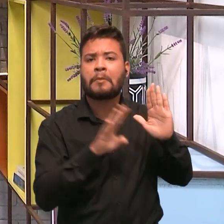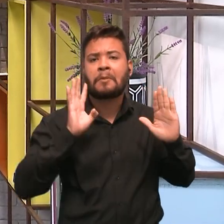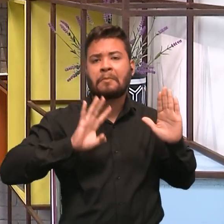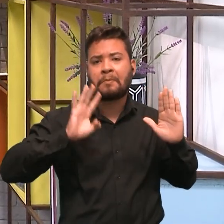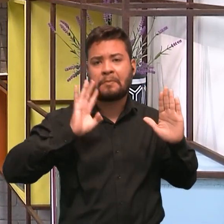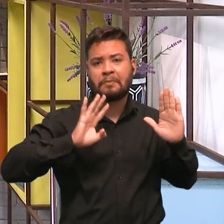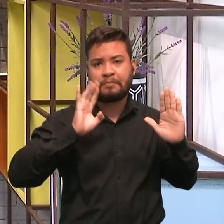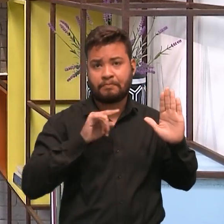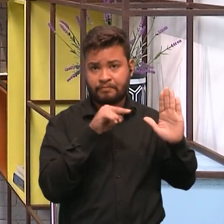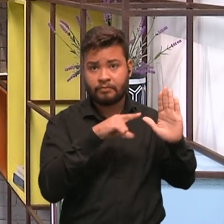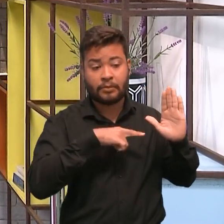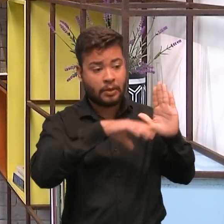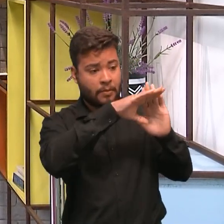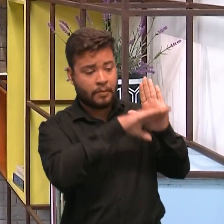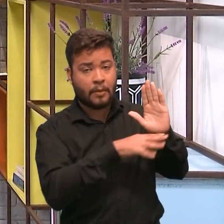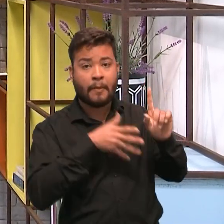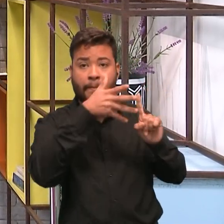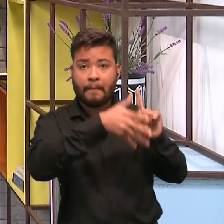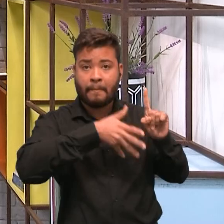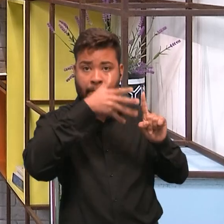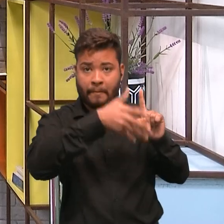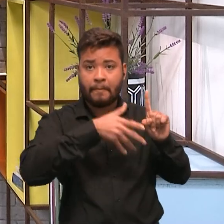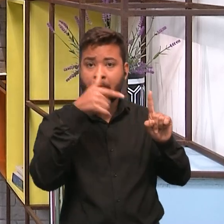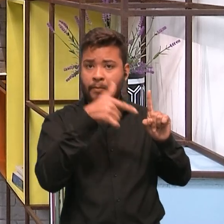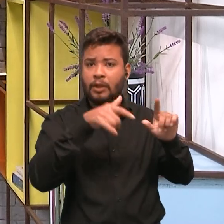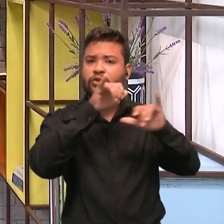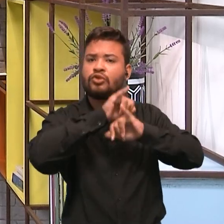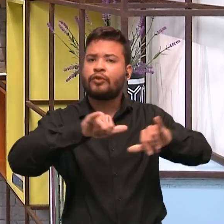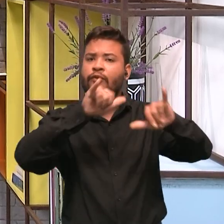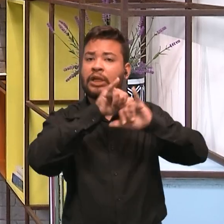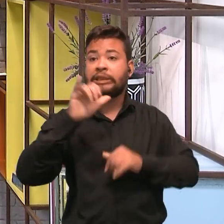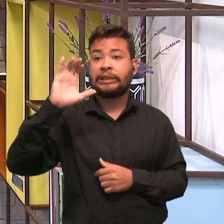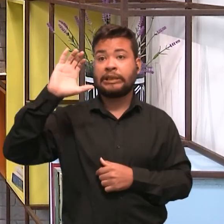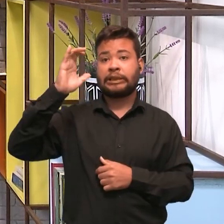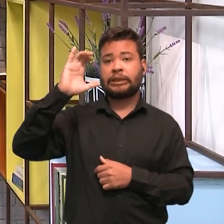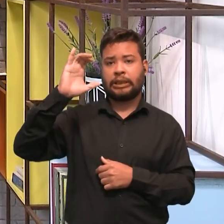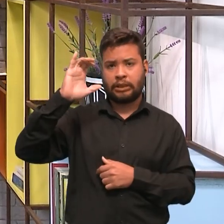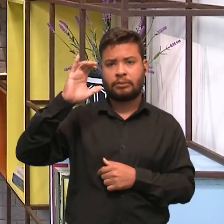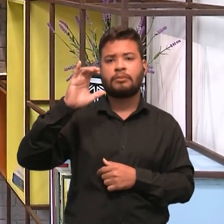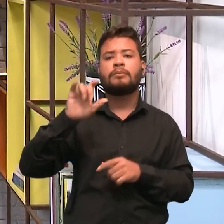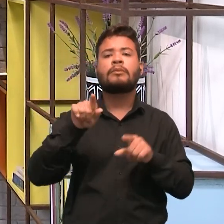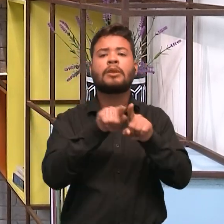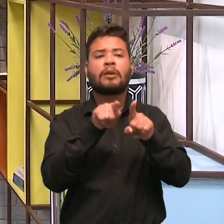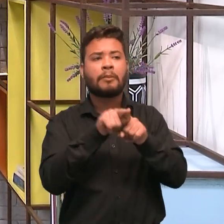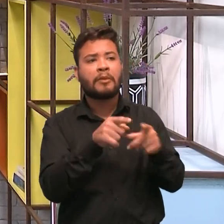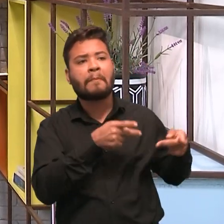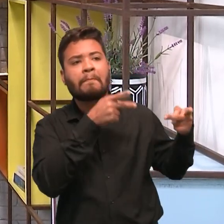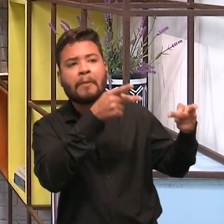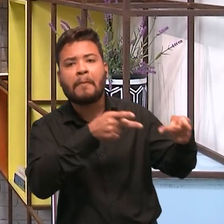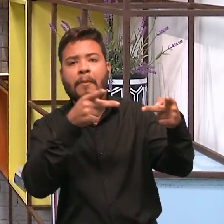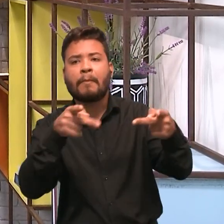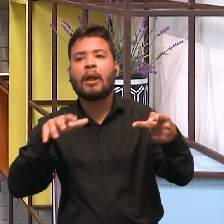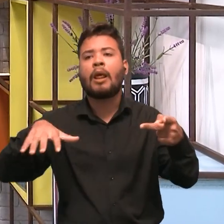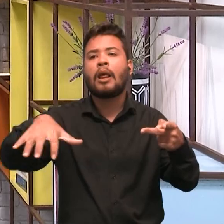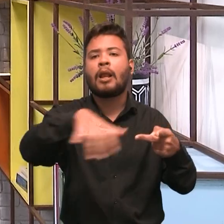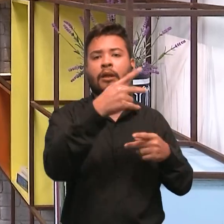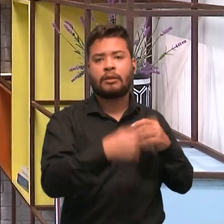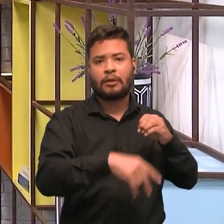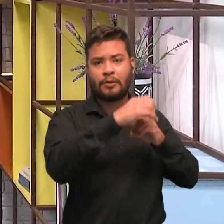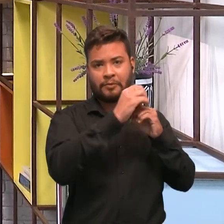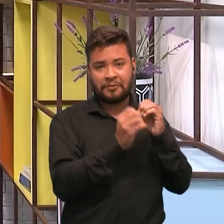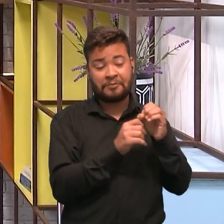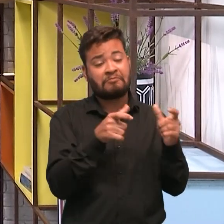eu fui atrás e fui entrevistar esses públicos para identificar os problemas comunicacionais que uma instituição orientada